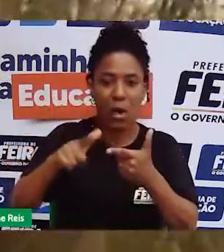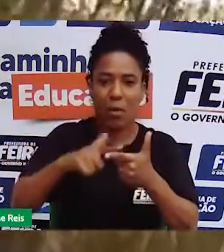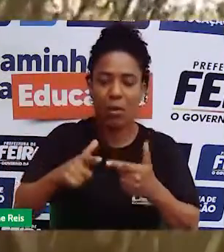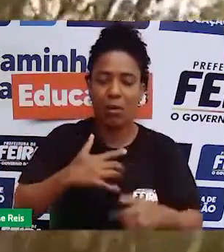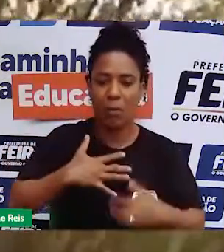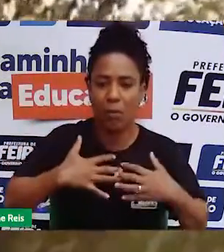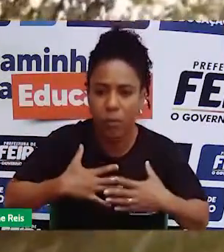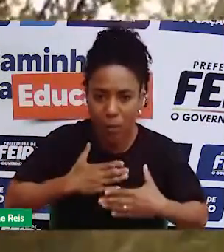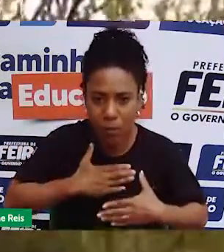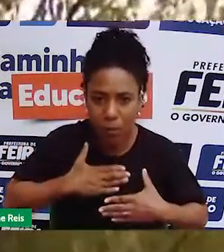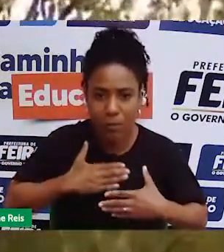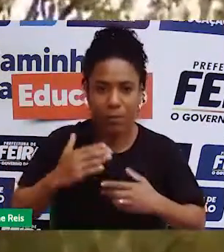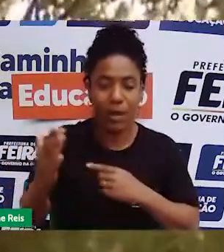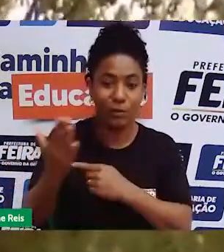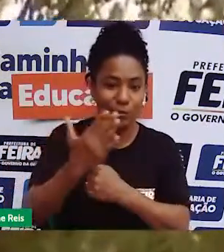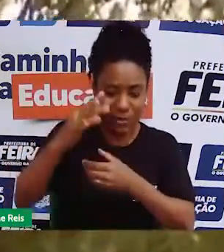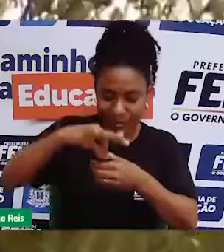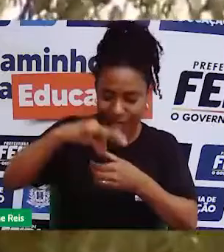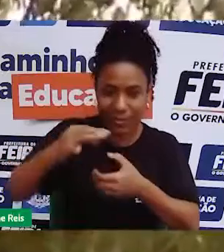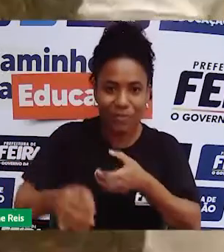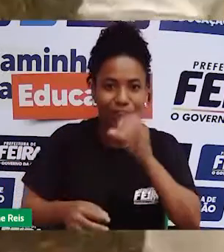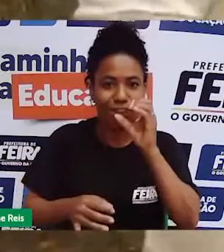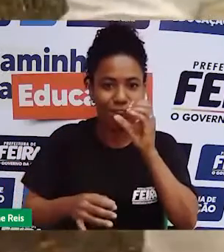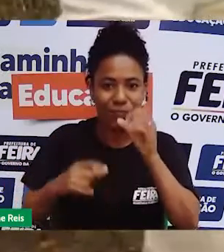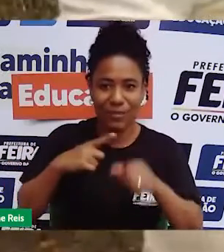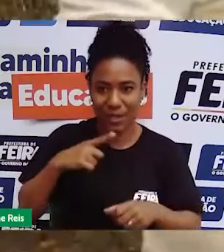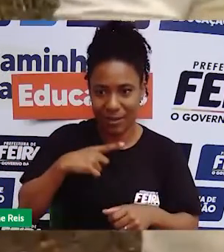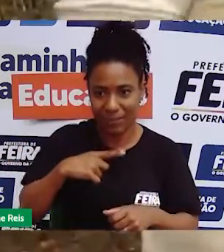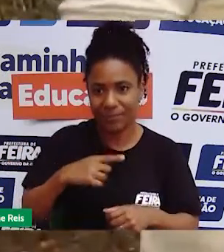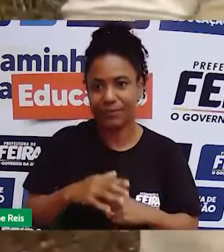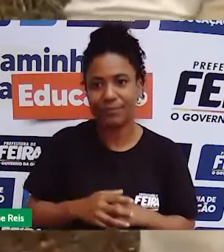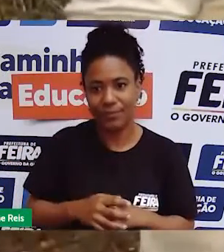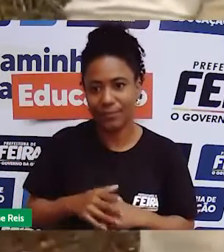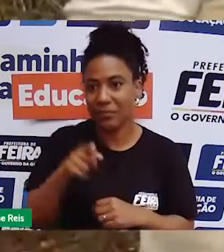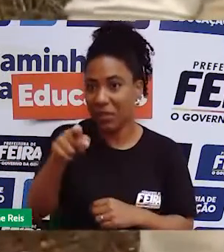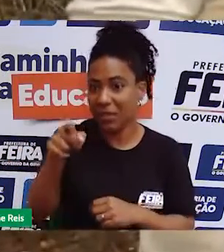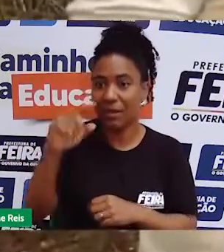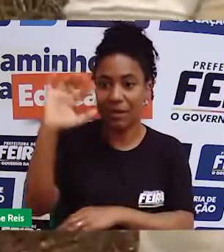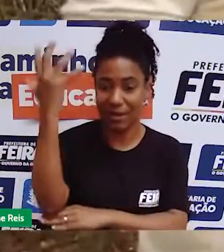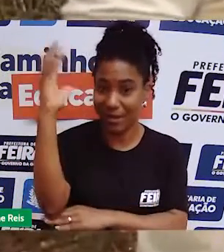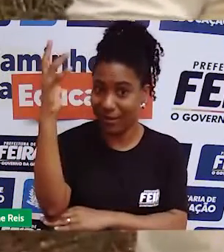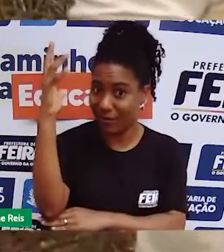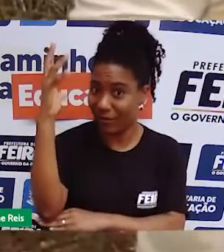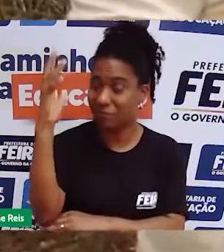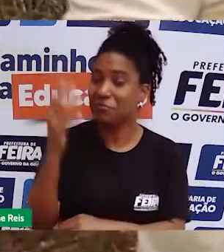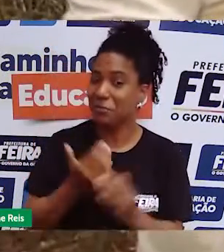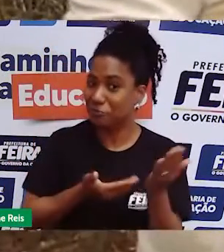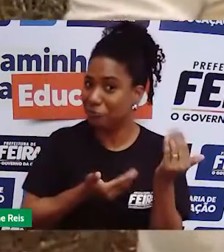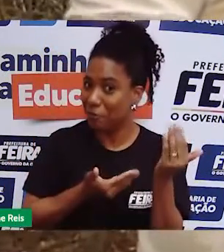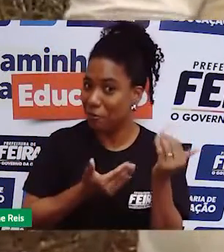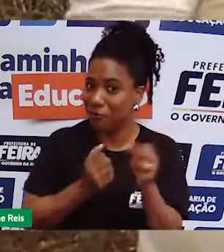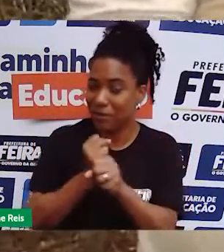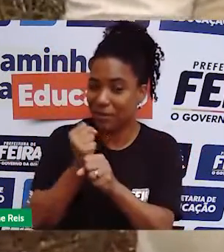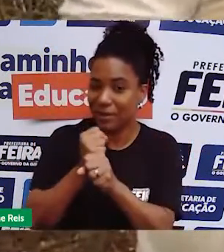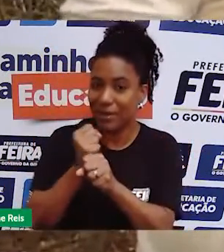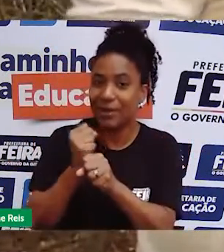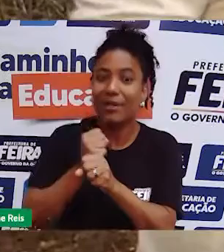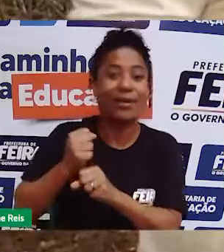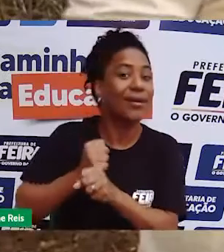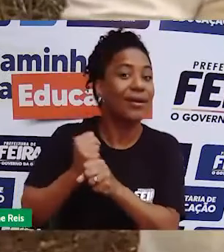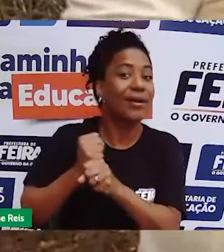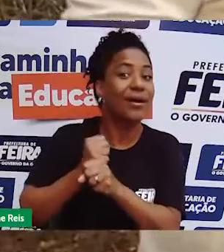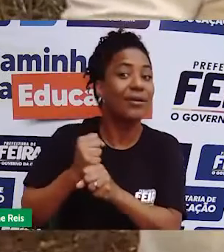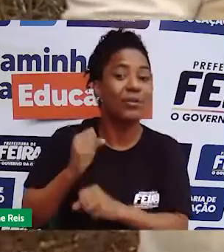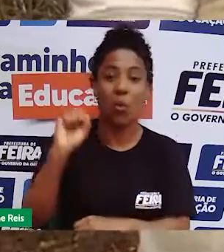idade dessa árvore aqui? Esse daqui é um angico bem jovem, ele está em torno dos 80 anos. É jovem, 80 anos. 80 que anos. Ótimo. Eles são